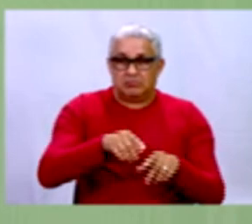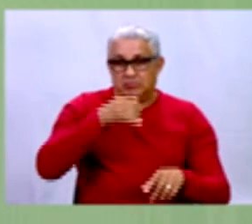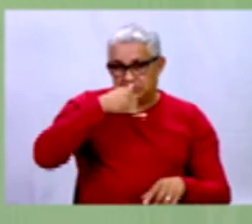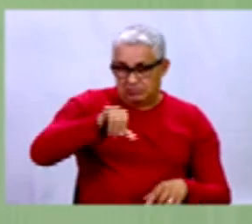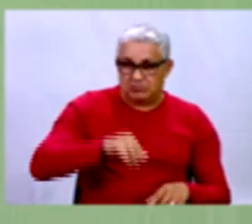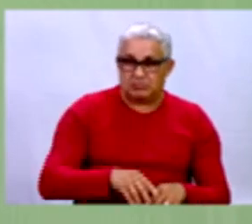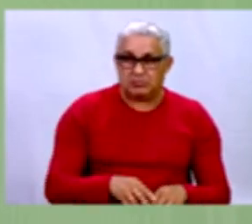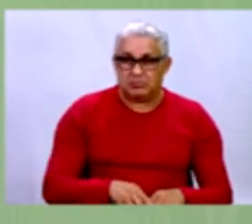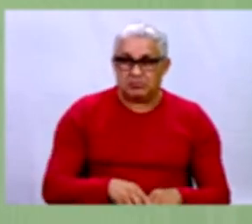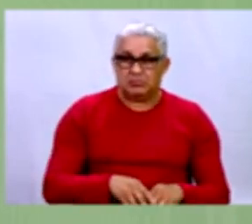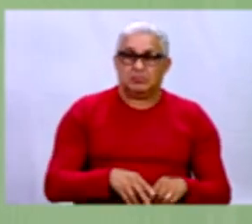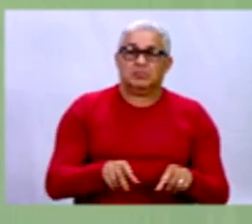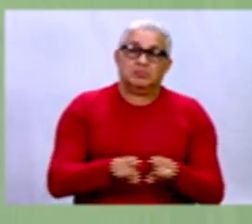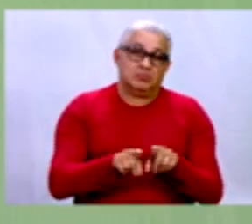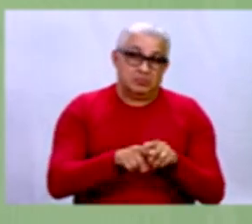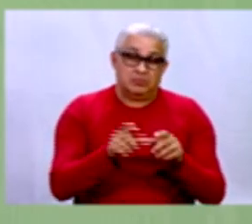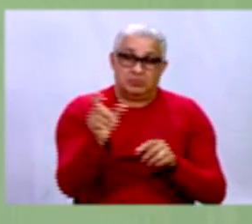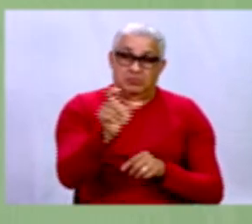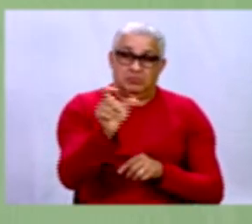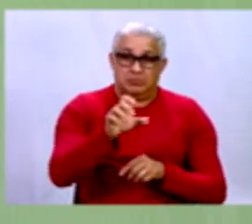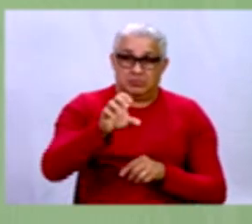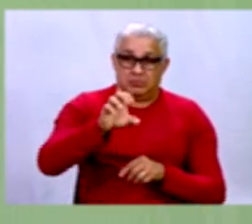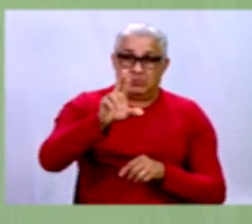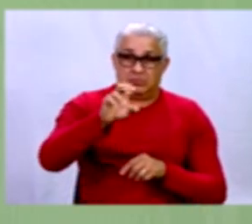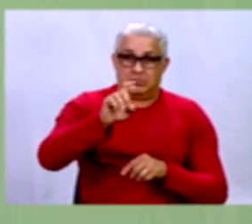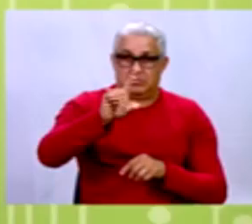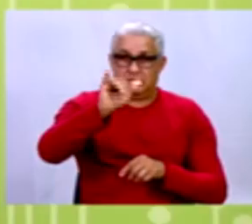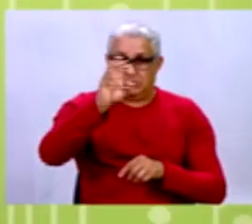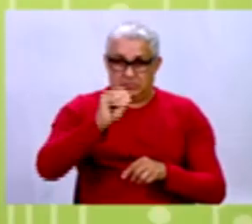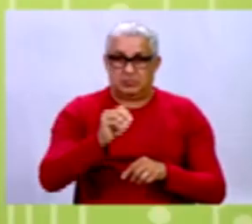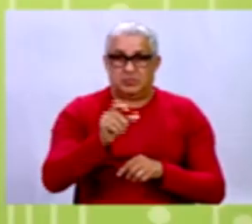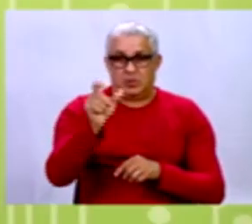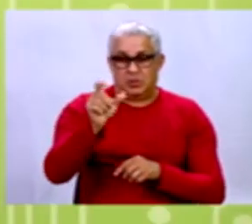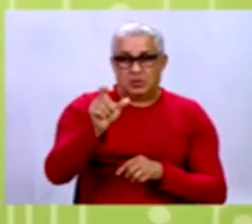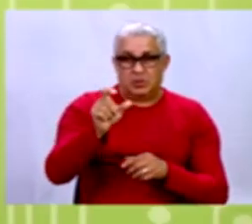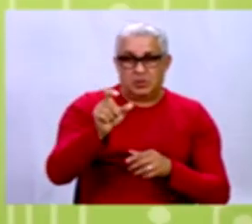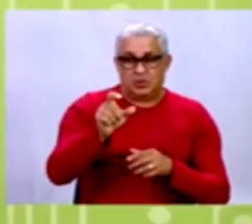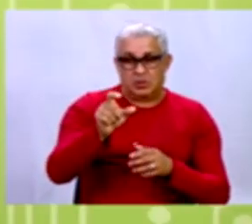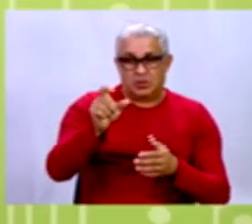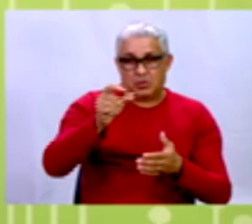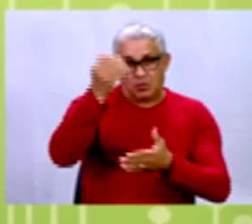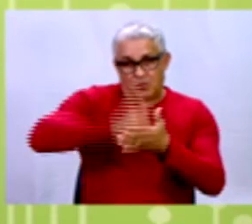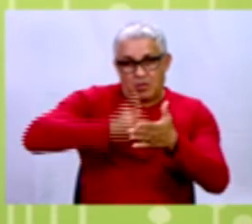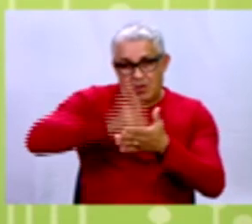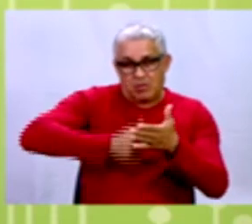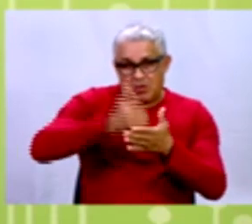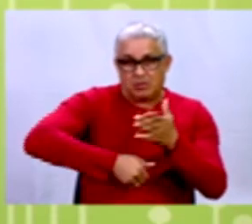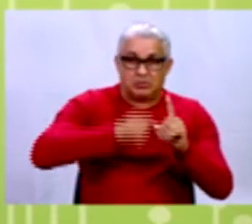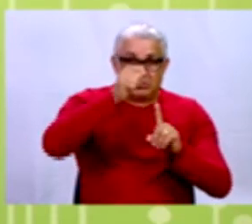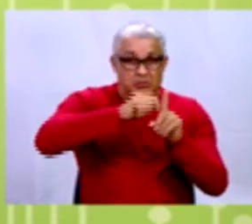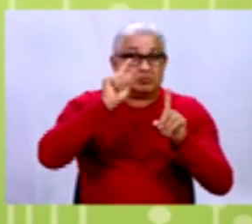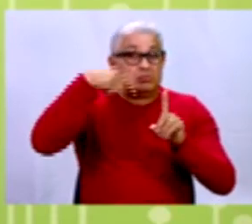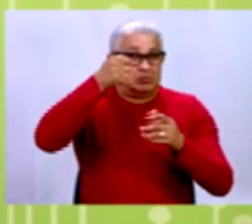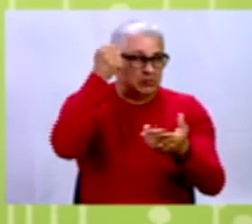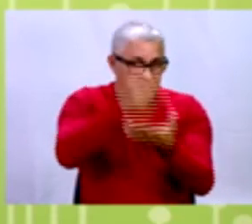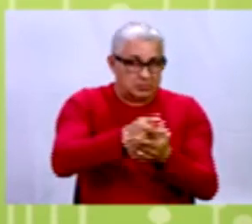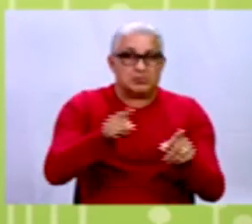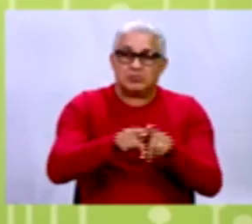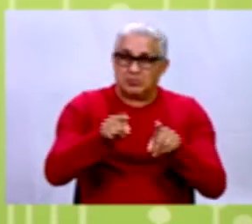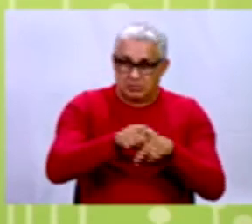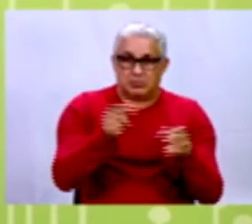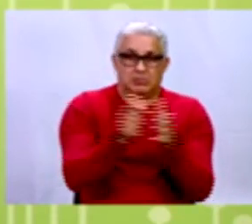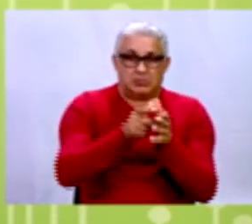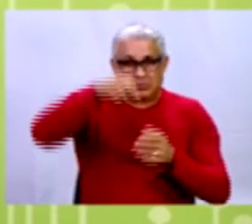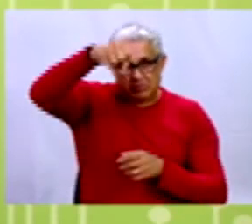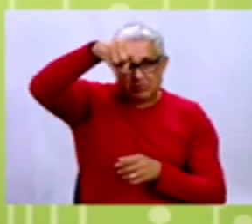crédito todo mundo sabe, a gente gasta o cartão depois de 30 dias que a gente fez a compra tal que a gente vai pagar. A conta de energia é a mesma coisa,